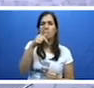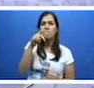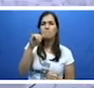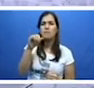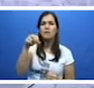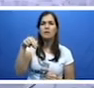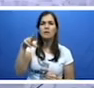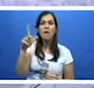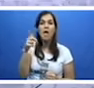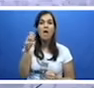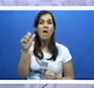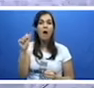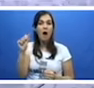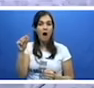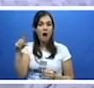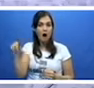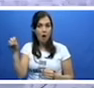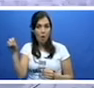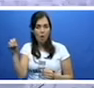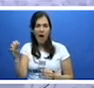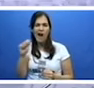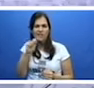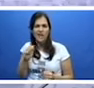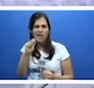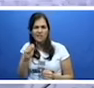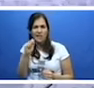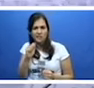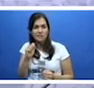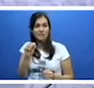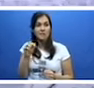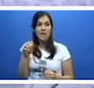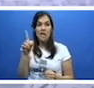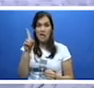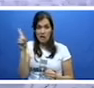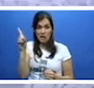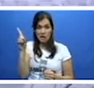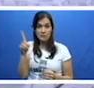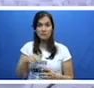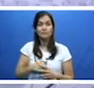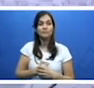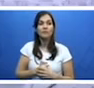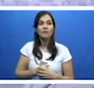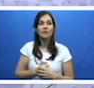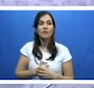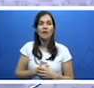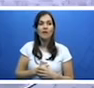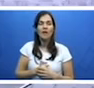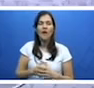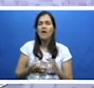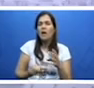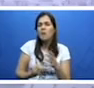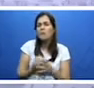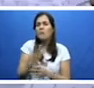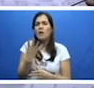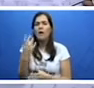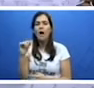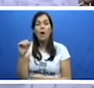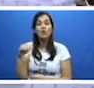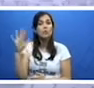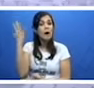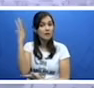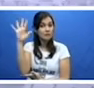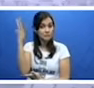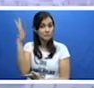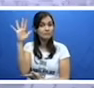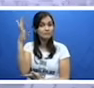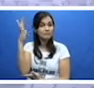que é uma semente muito nutritiva obtida a partir da Araucária que vou mostrar a foto depois dessa planta a constituição